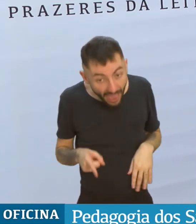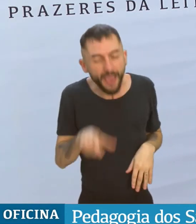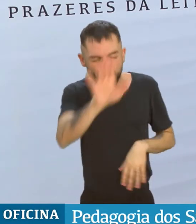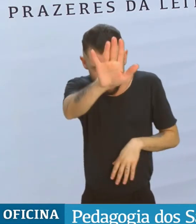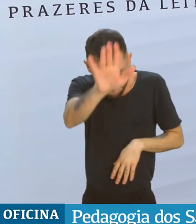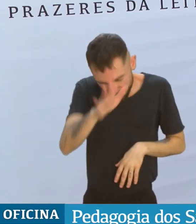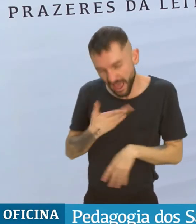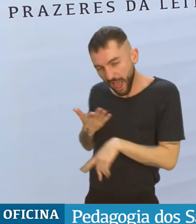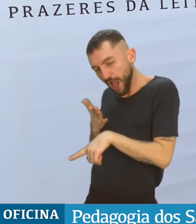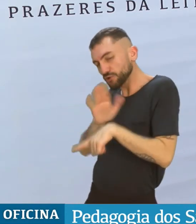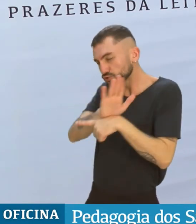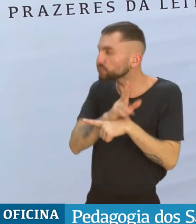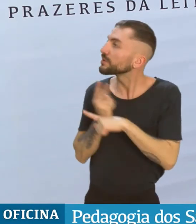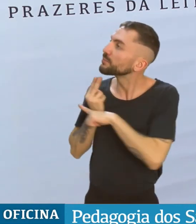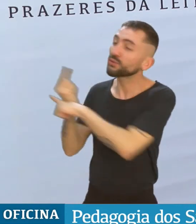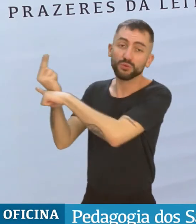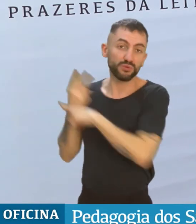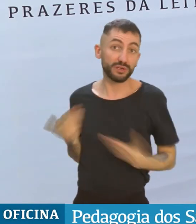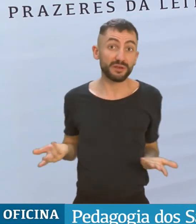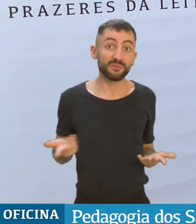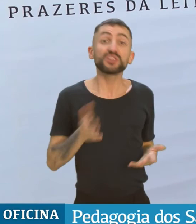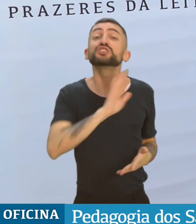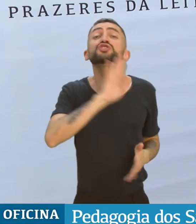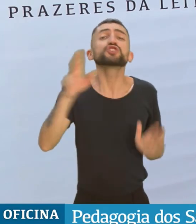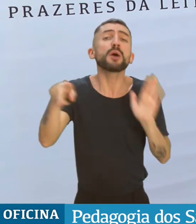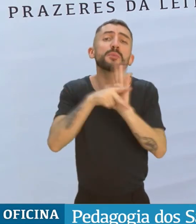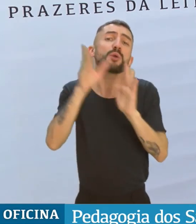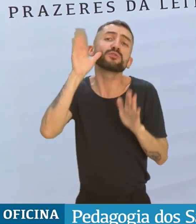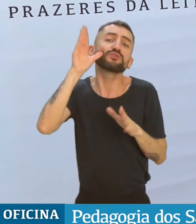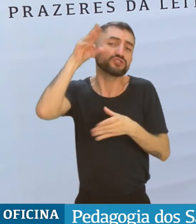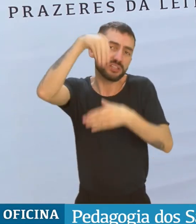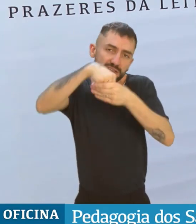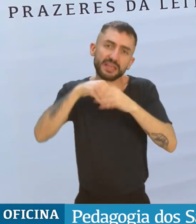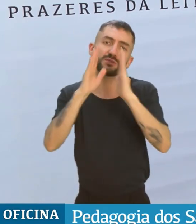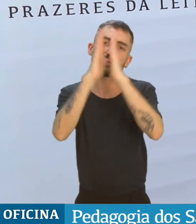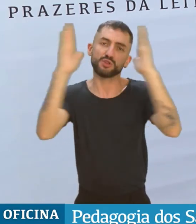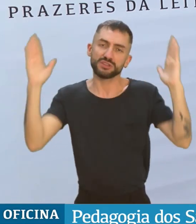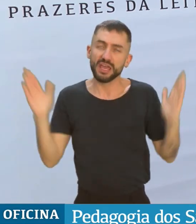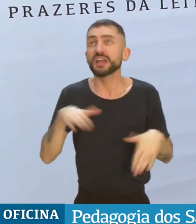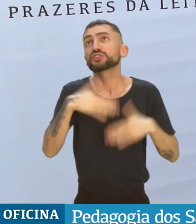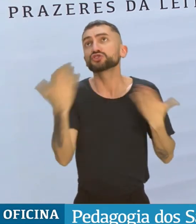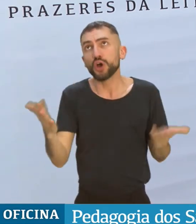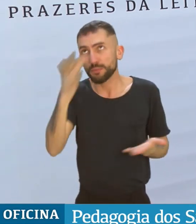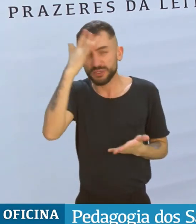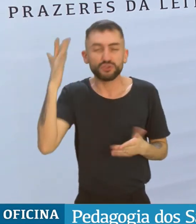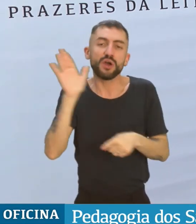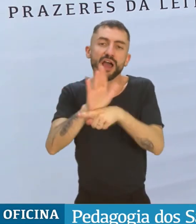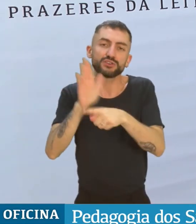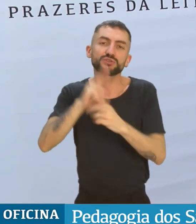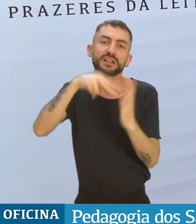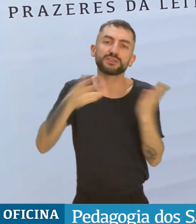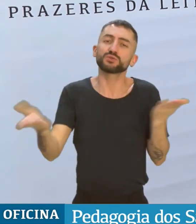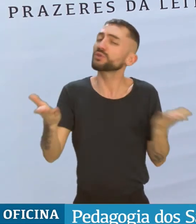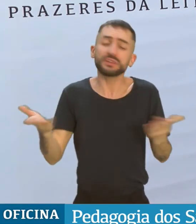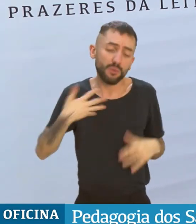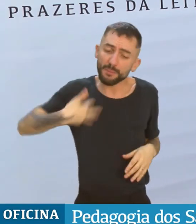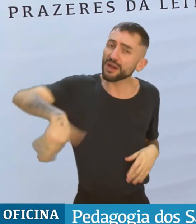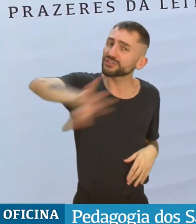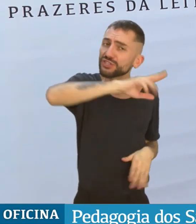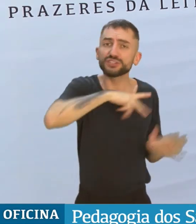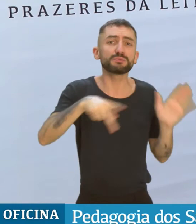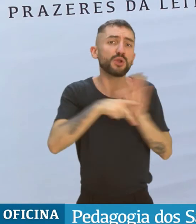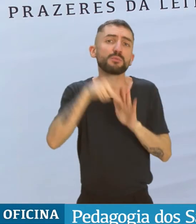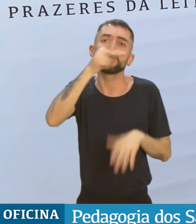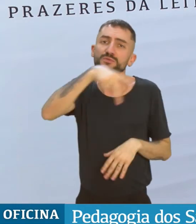não só para o funcionário da biblioteca, para o mediador de leitura, isso cabe para nós, professores, educadores,